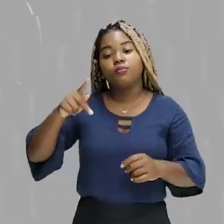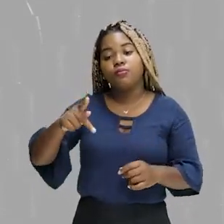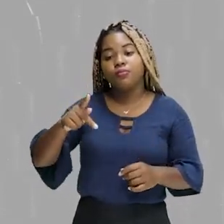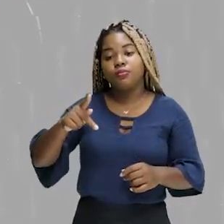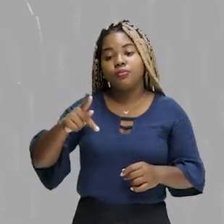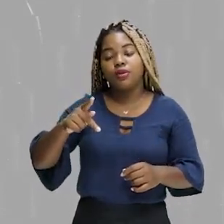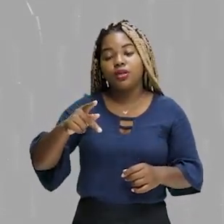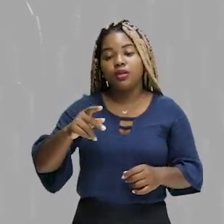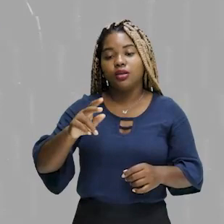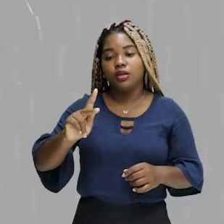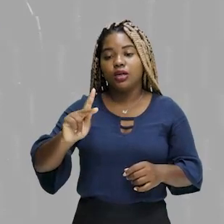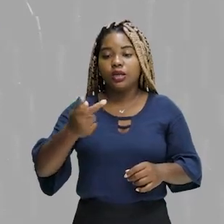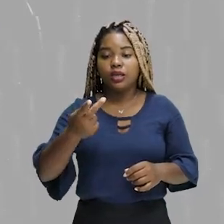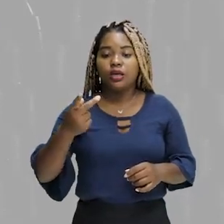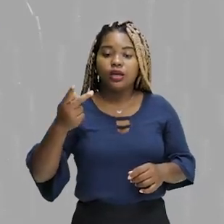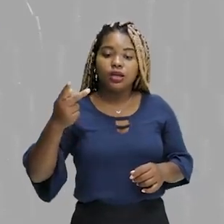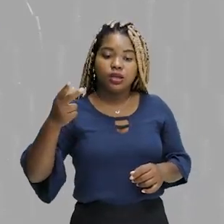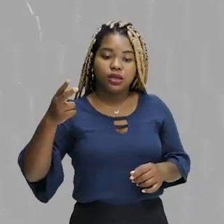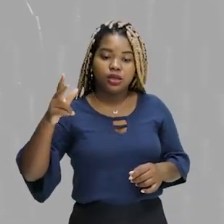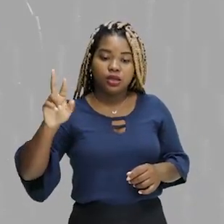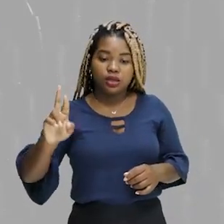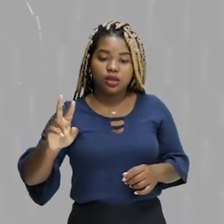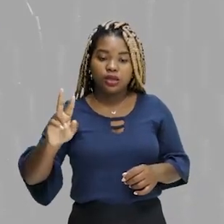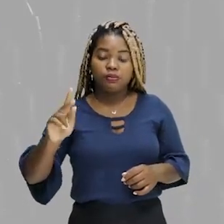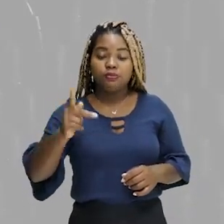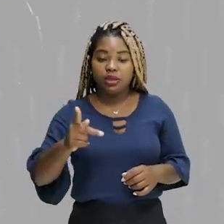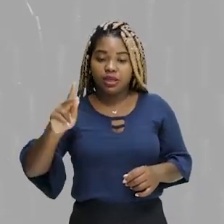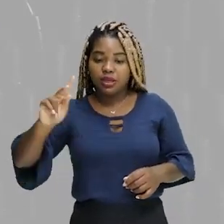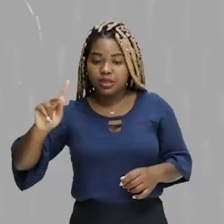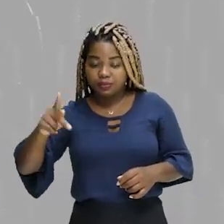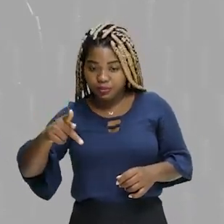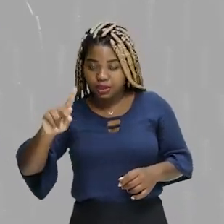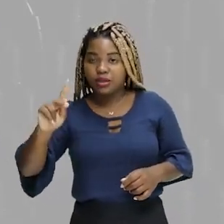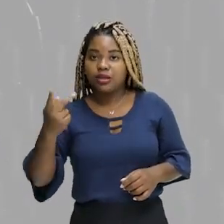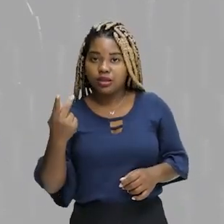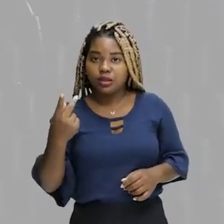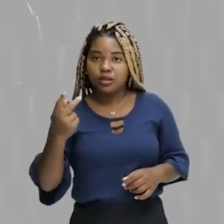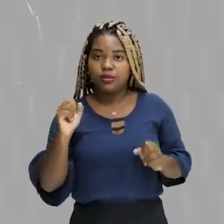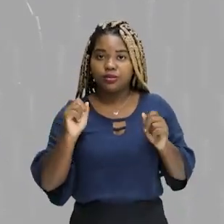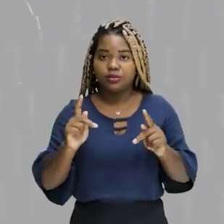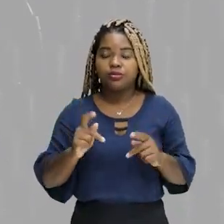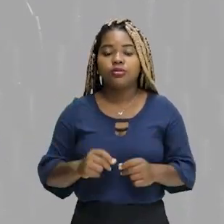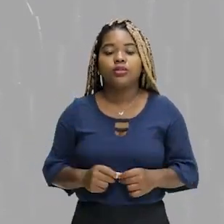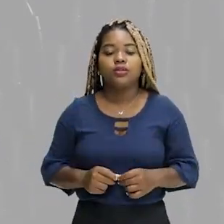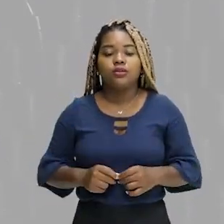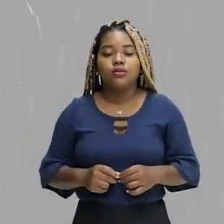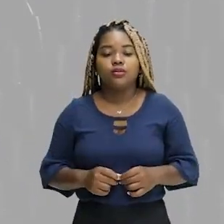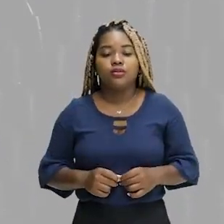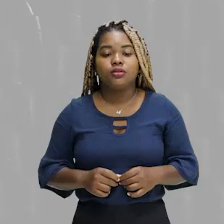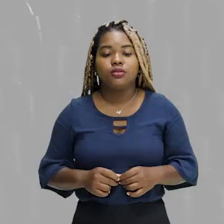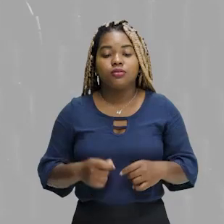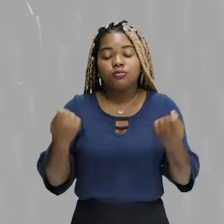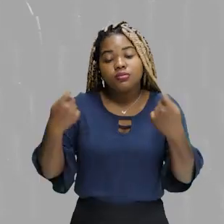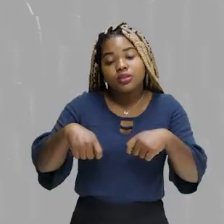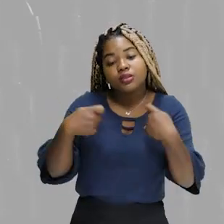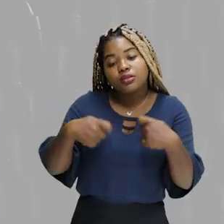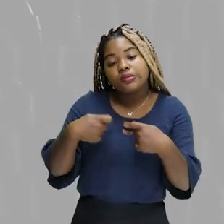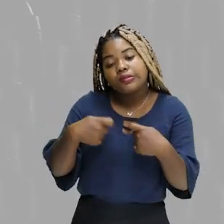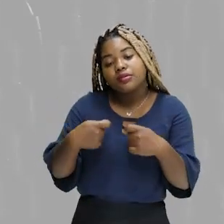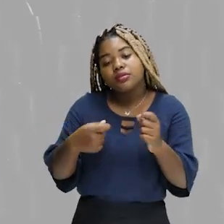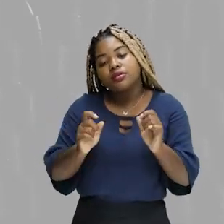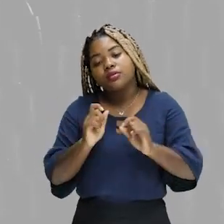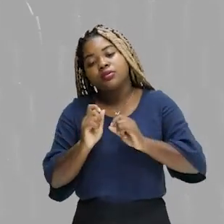turma, na equação problema, a gente precisa desse dicloreto ou dicloro de chumbo, a gente